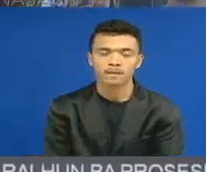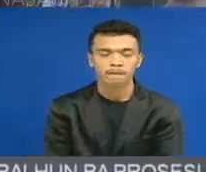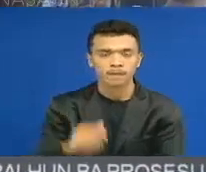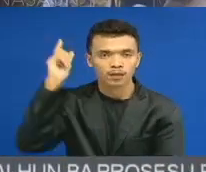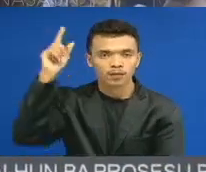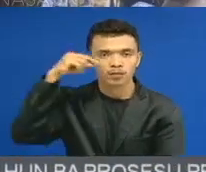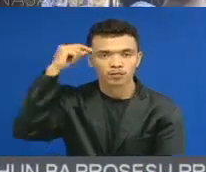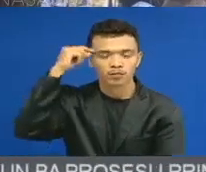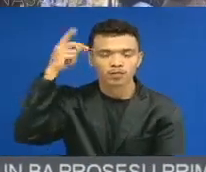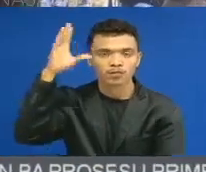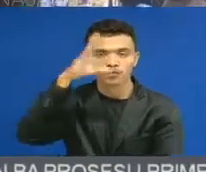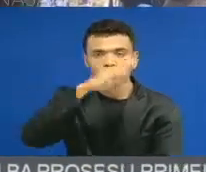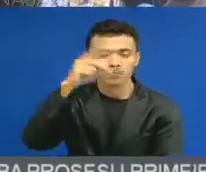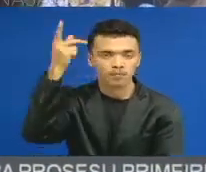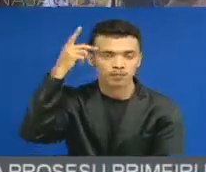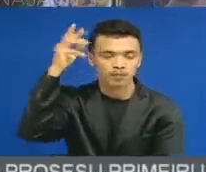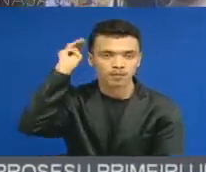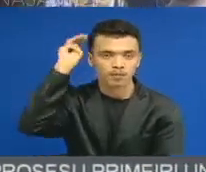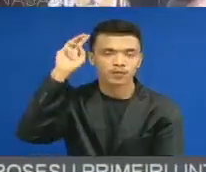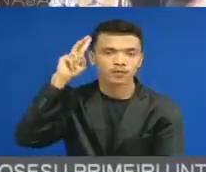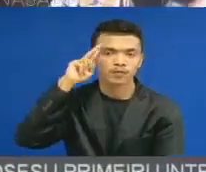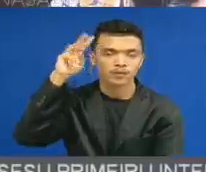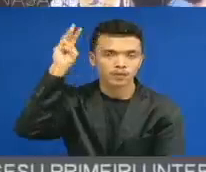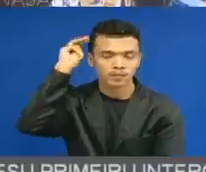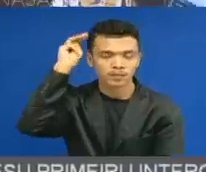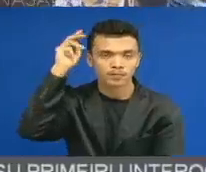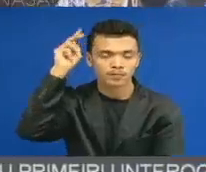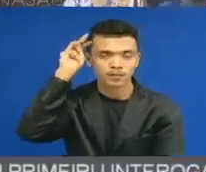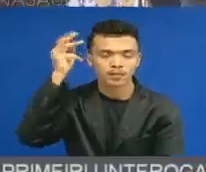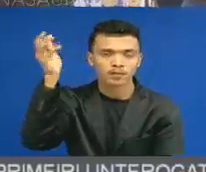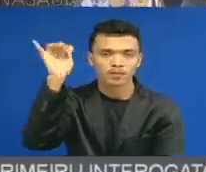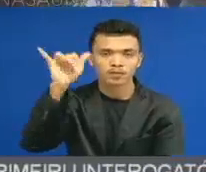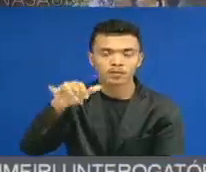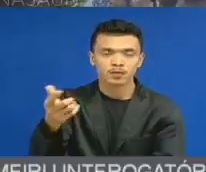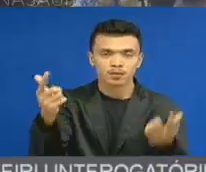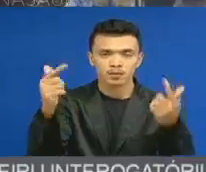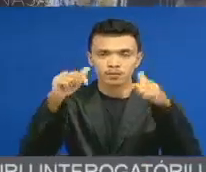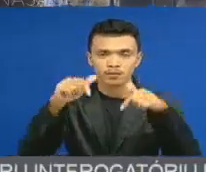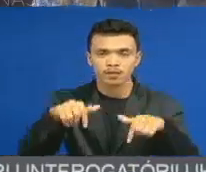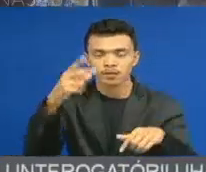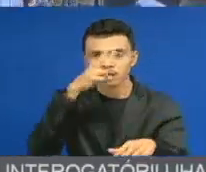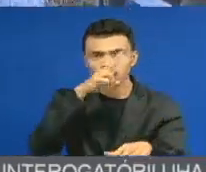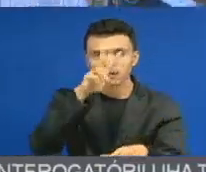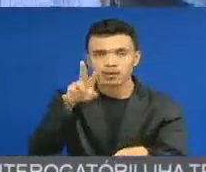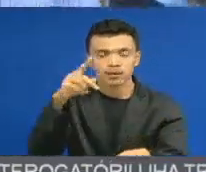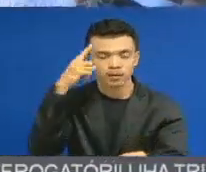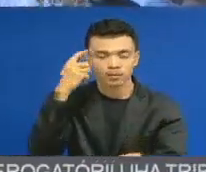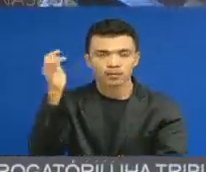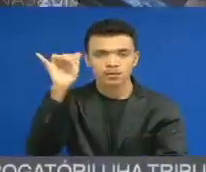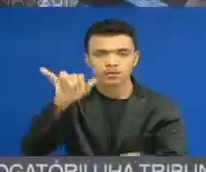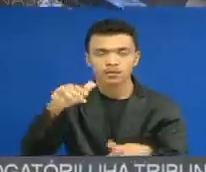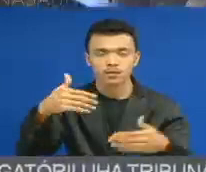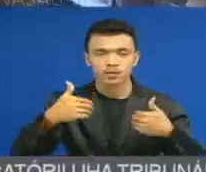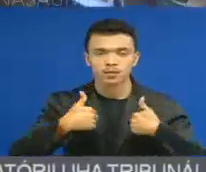governo, primeiro-ministro, vice-primeiro-ministro, será ministro Belmai, será reta, mas seremos, e orçamento, ministério,